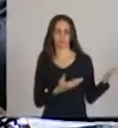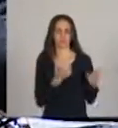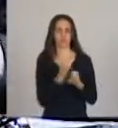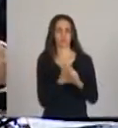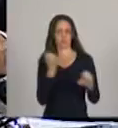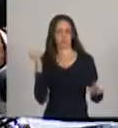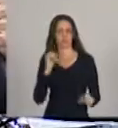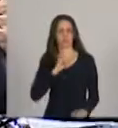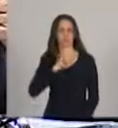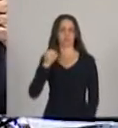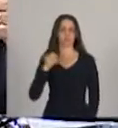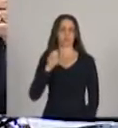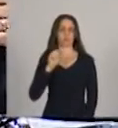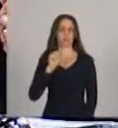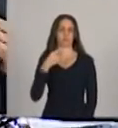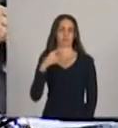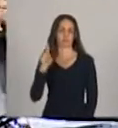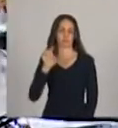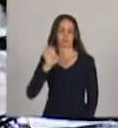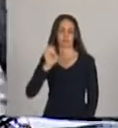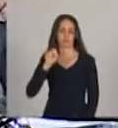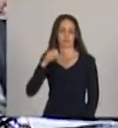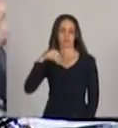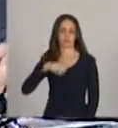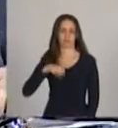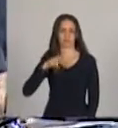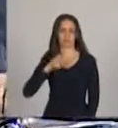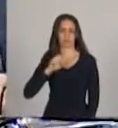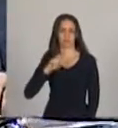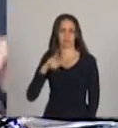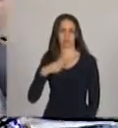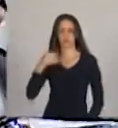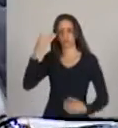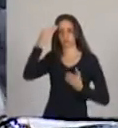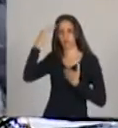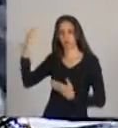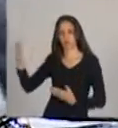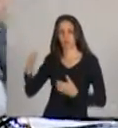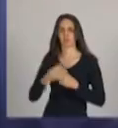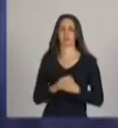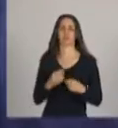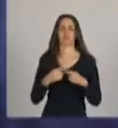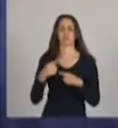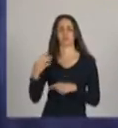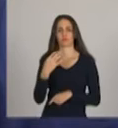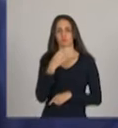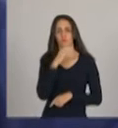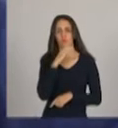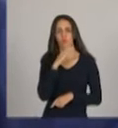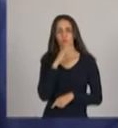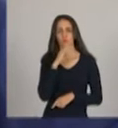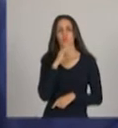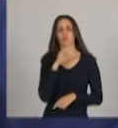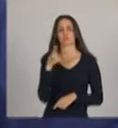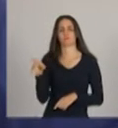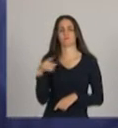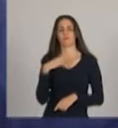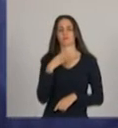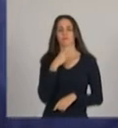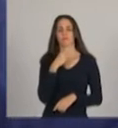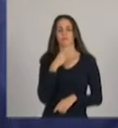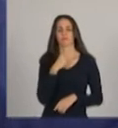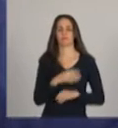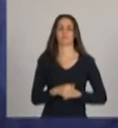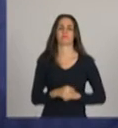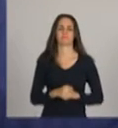José Esmeralda. Obrigado, doutor Eco, com a sua gentileza e com seu conhecimento vasto.